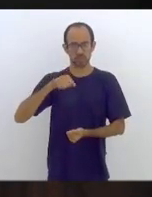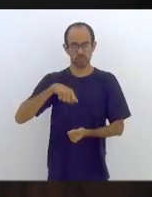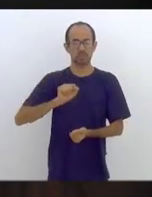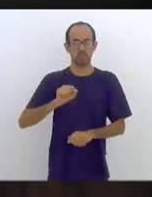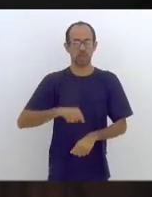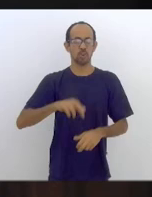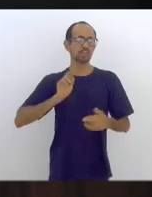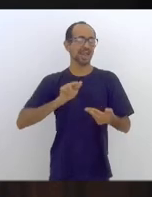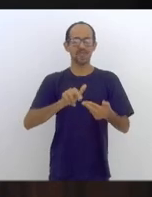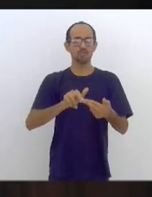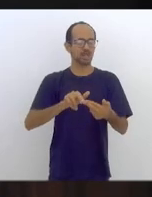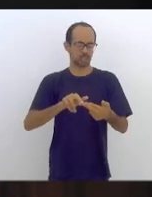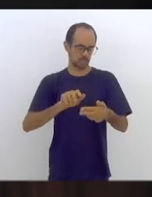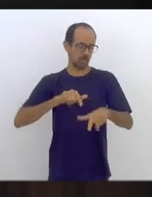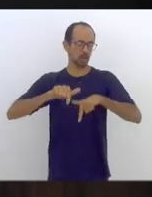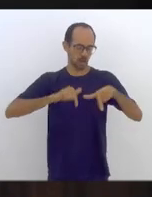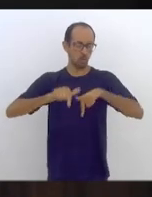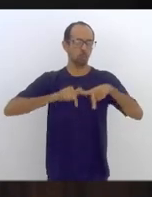na luta